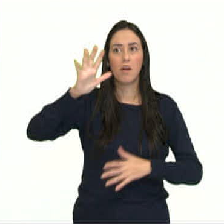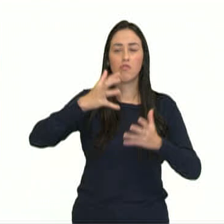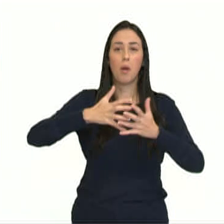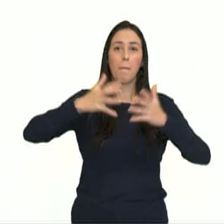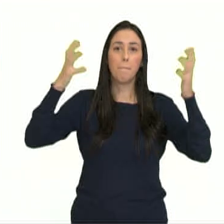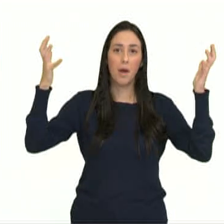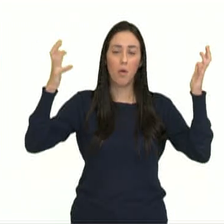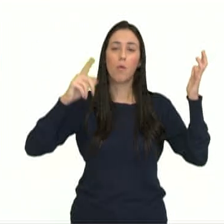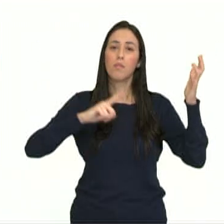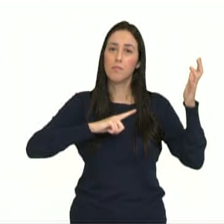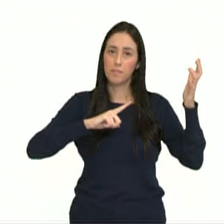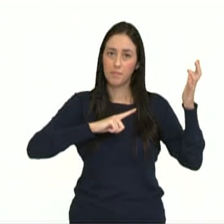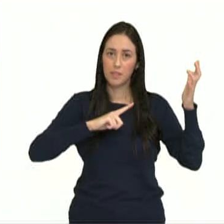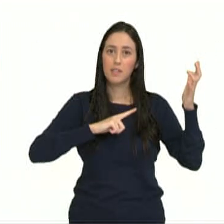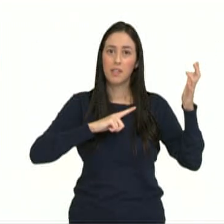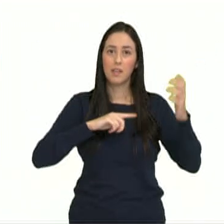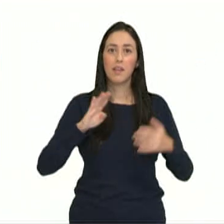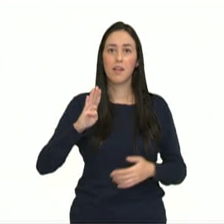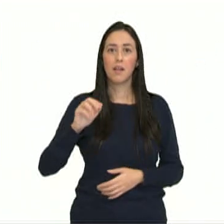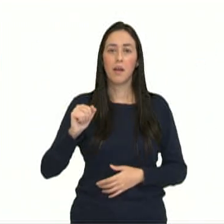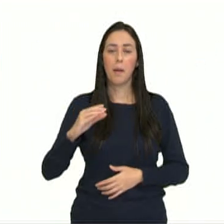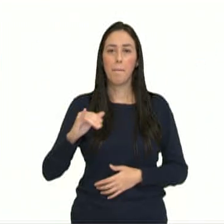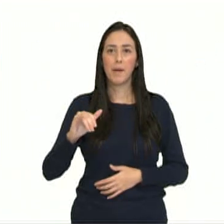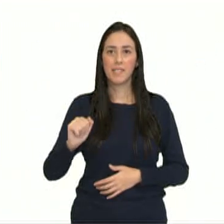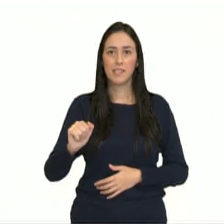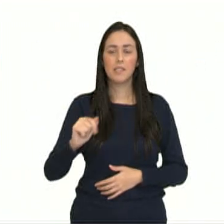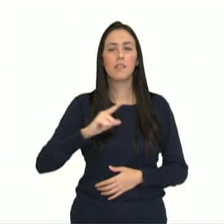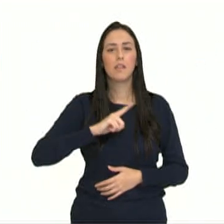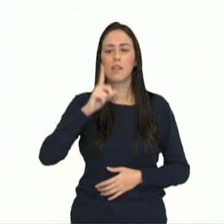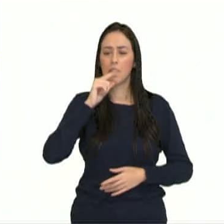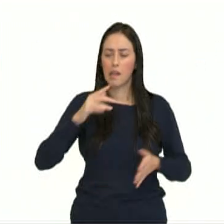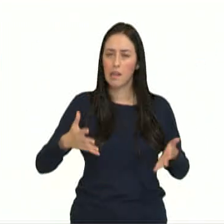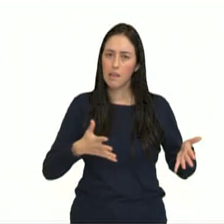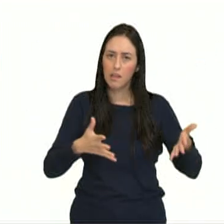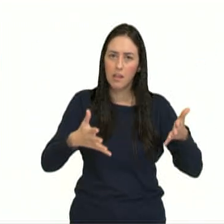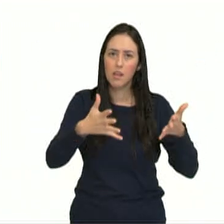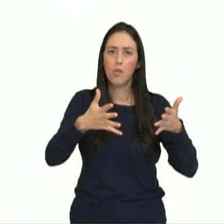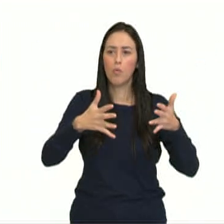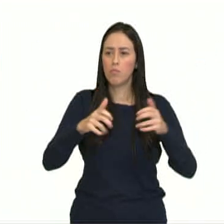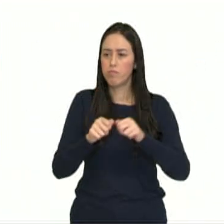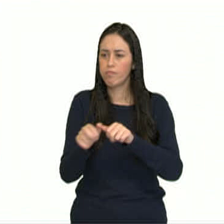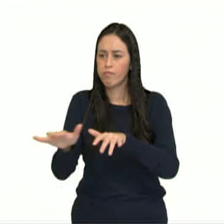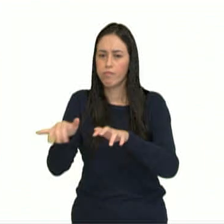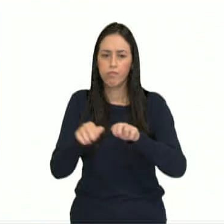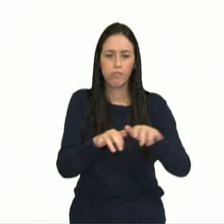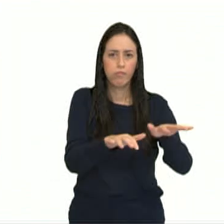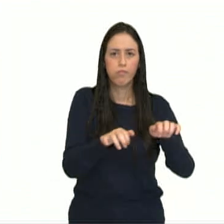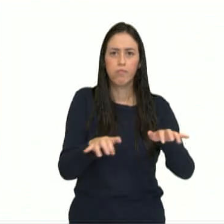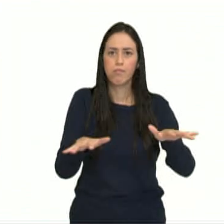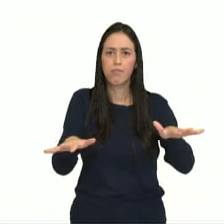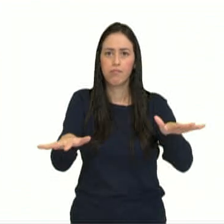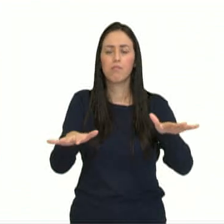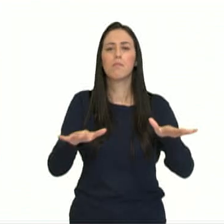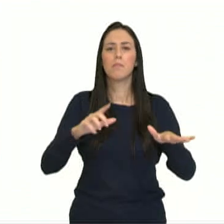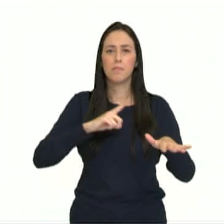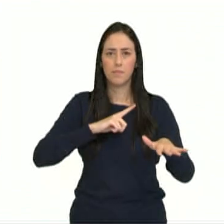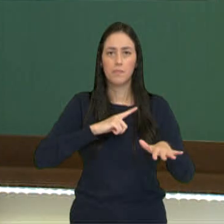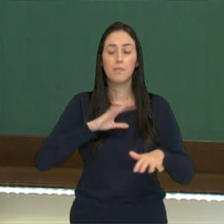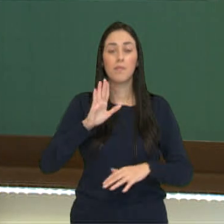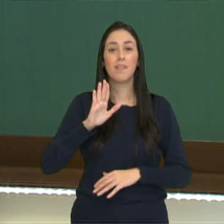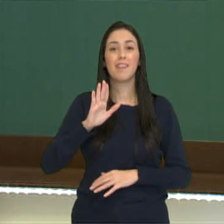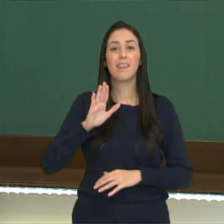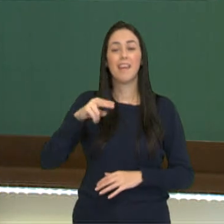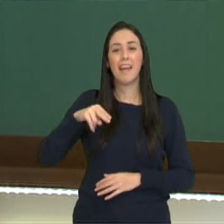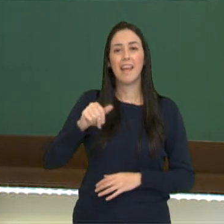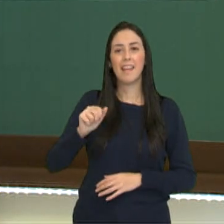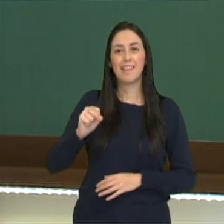as bacias hidrográficas, que são compostas aqui pelos rios e suas nascentes, aonde a nascente sendo o lugar aonde esse